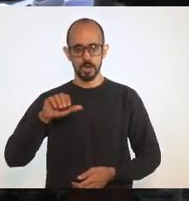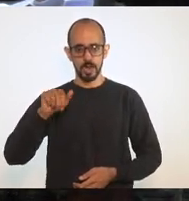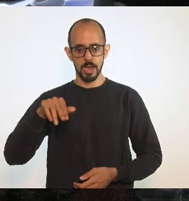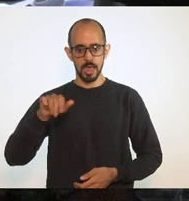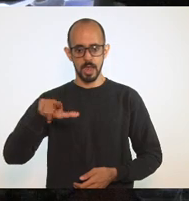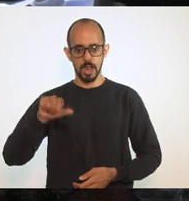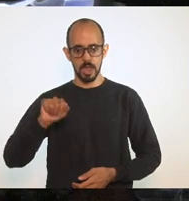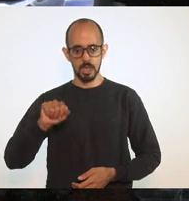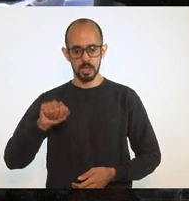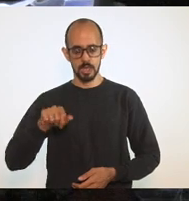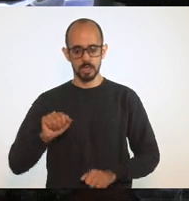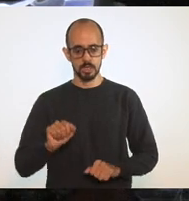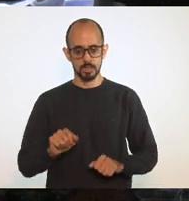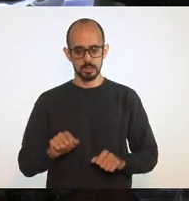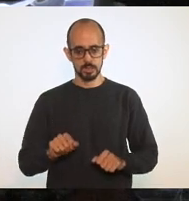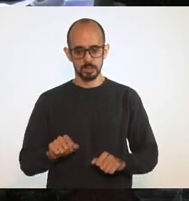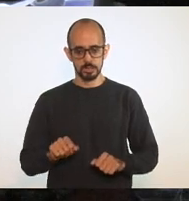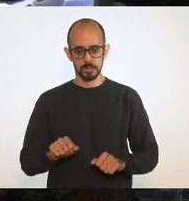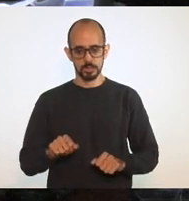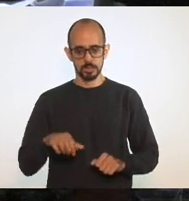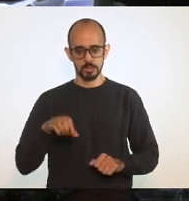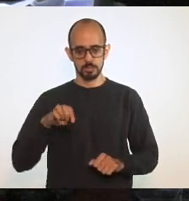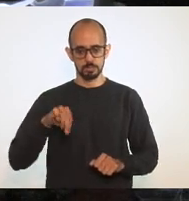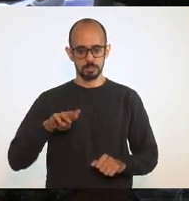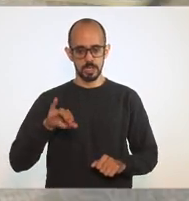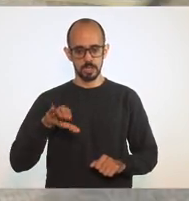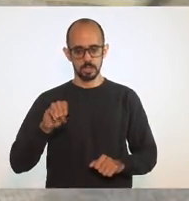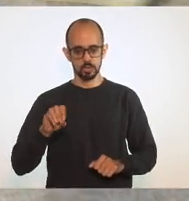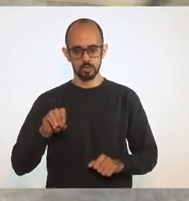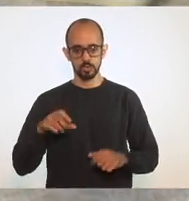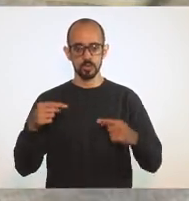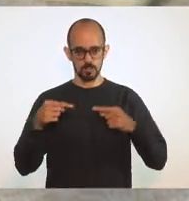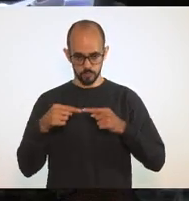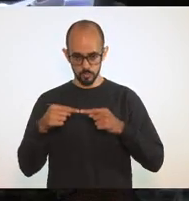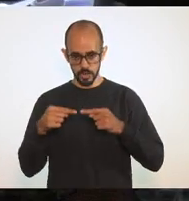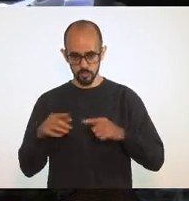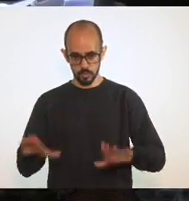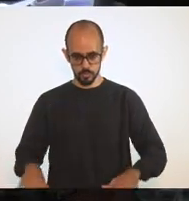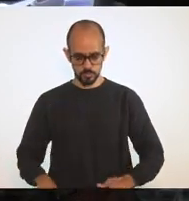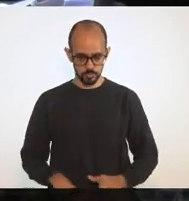Canella. Deputado Márcio Pacheco. Favorável, presidente.